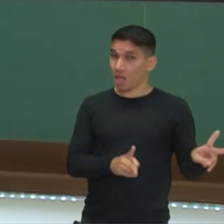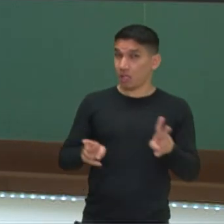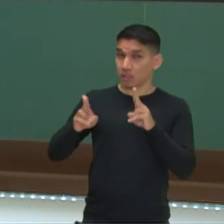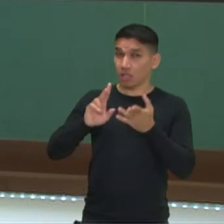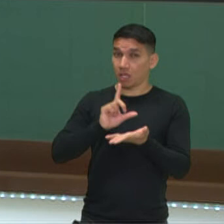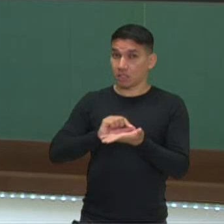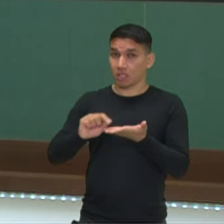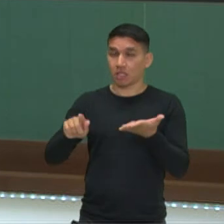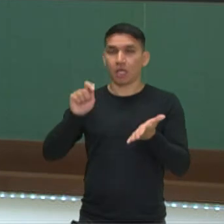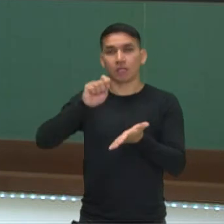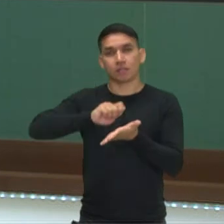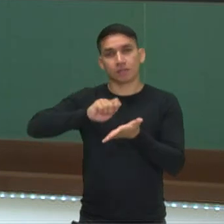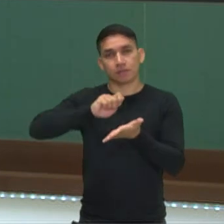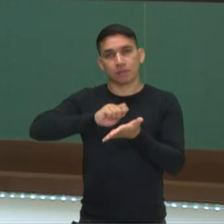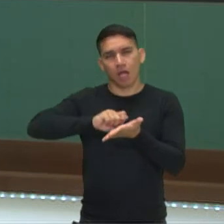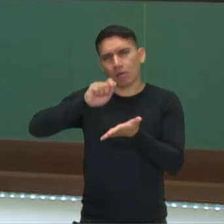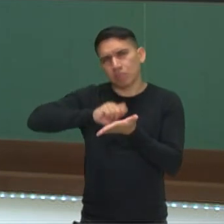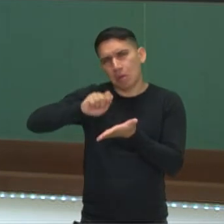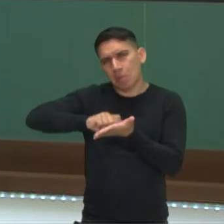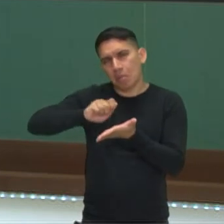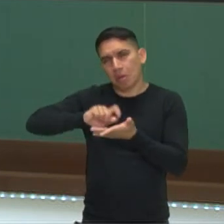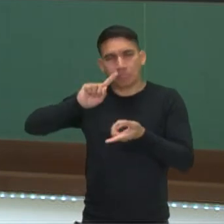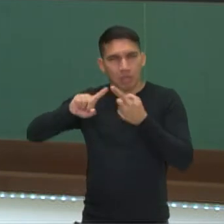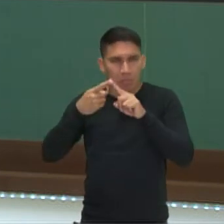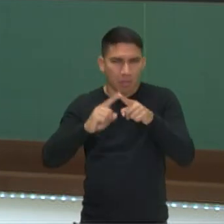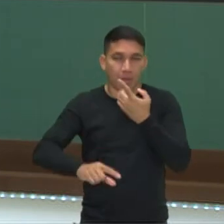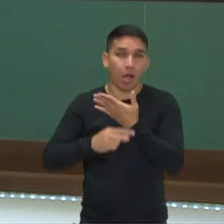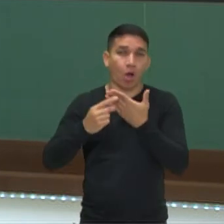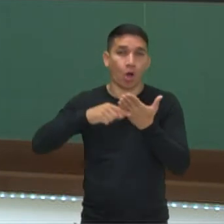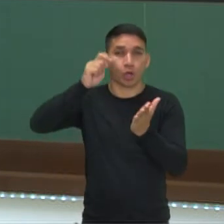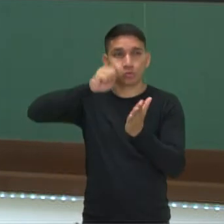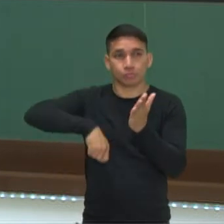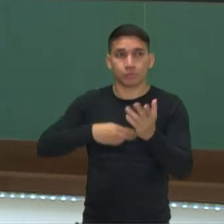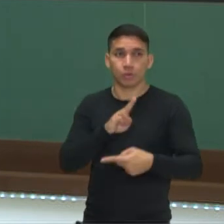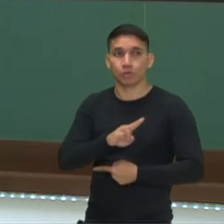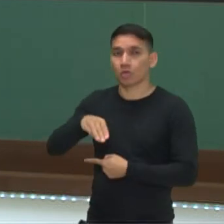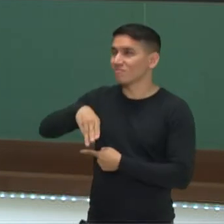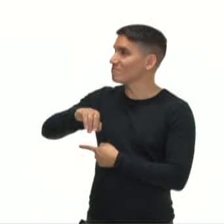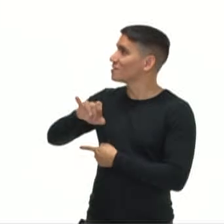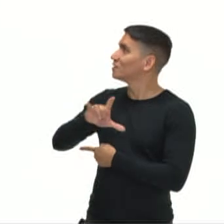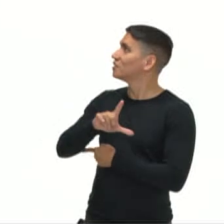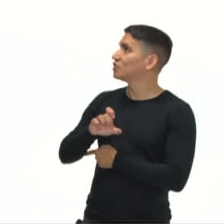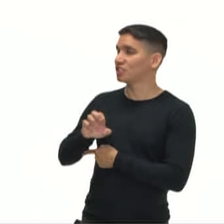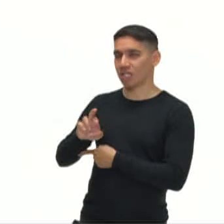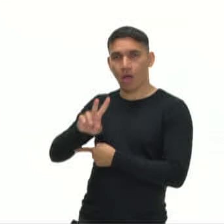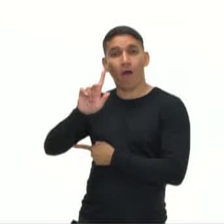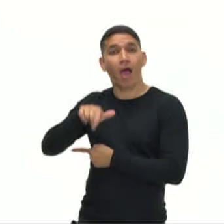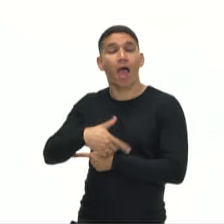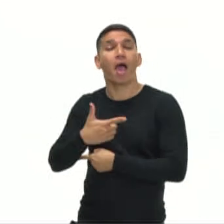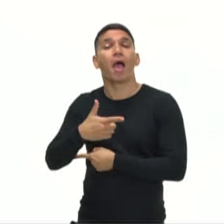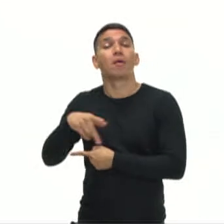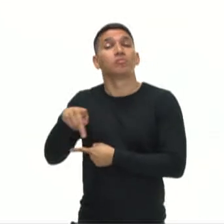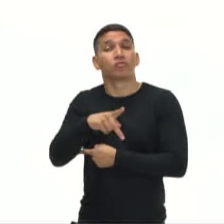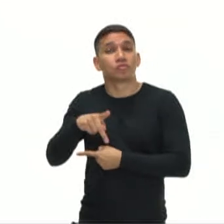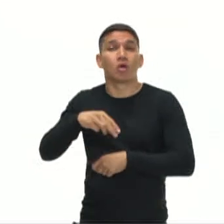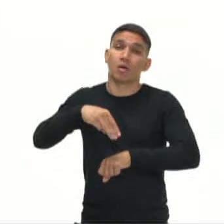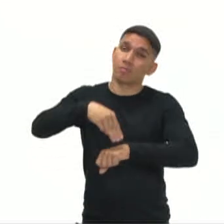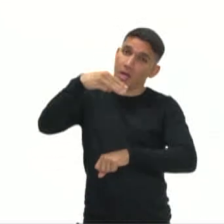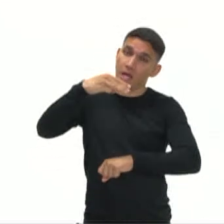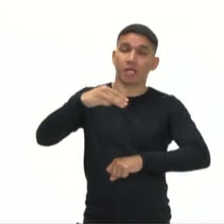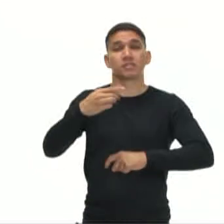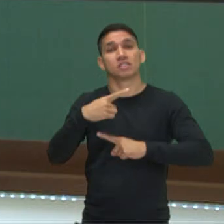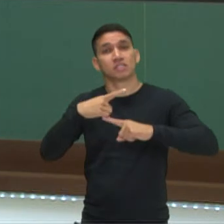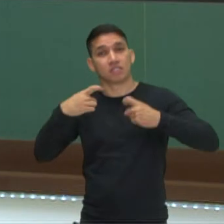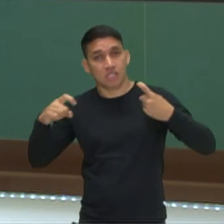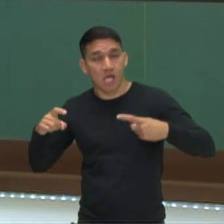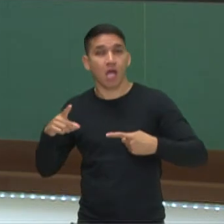foi escrito por Michel Carvalho da Silva, que é jornalista, professor e mestre em ciências da comunicação. Como eu